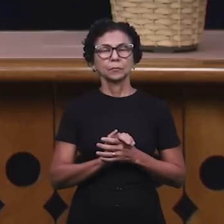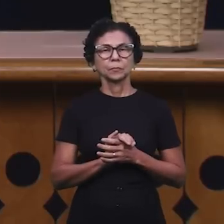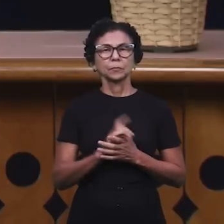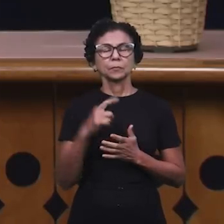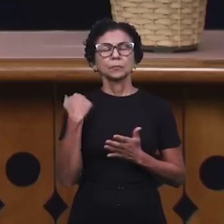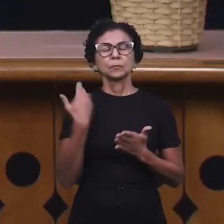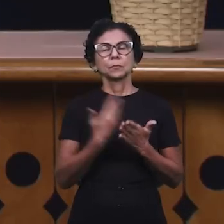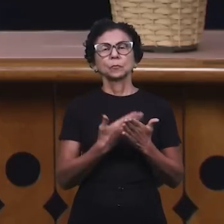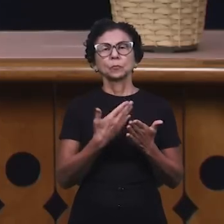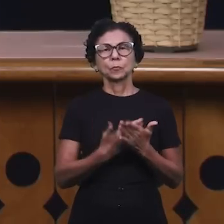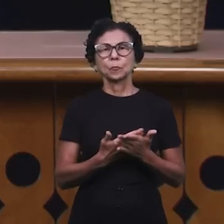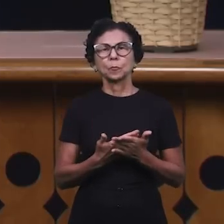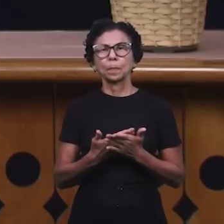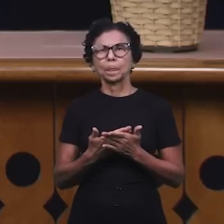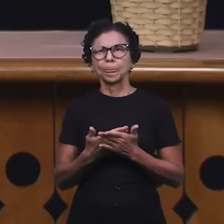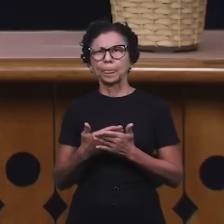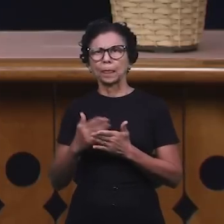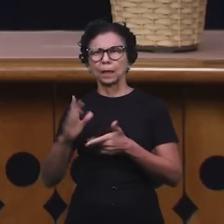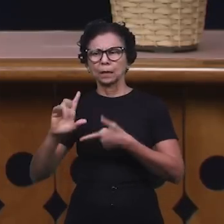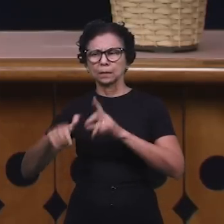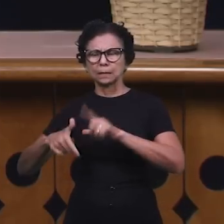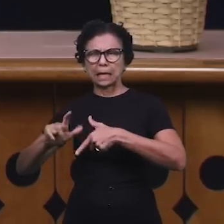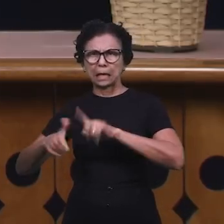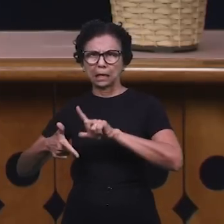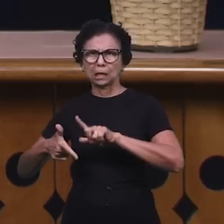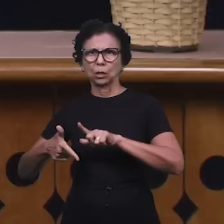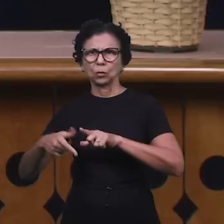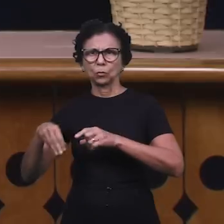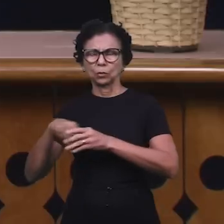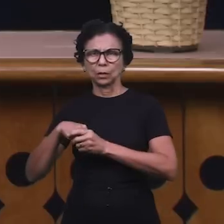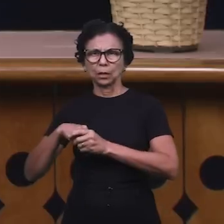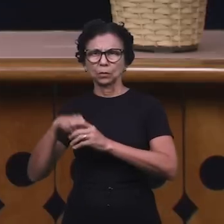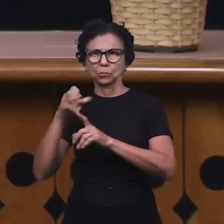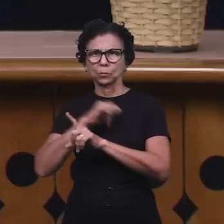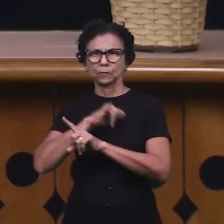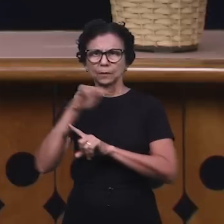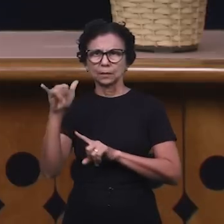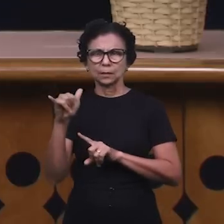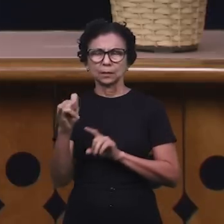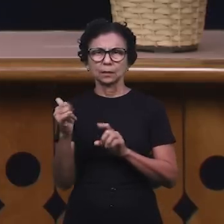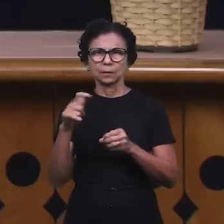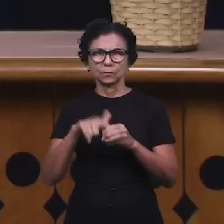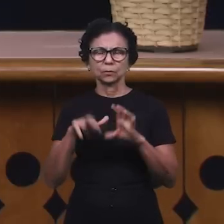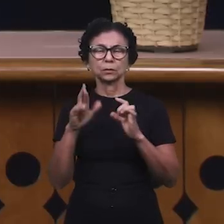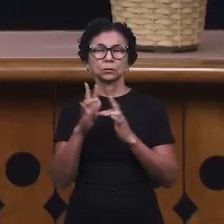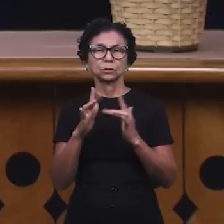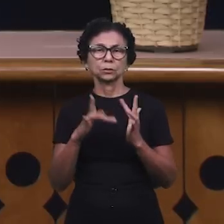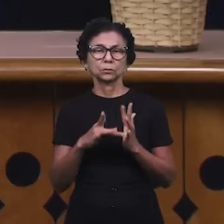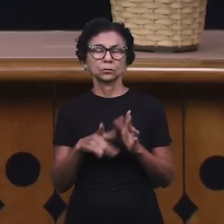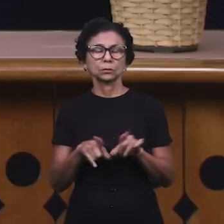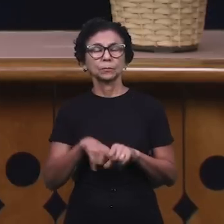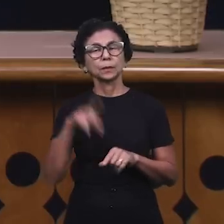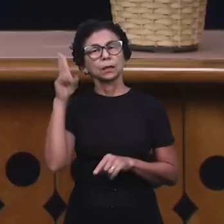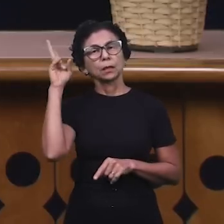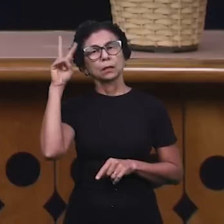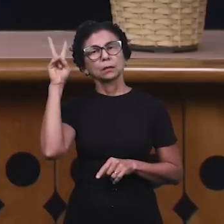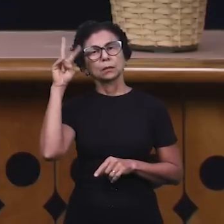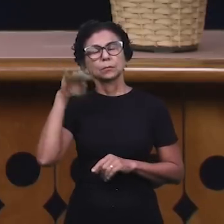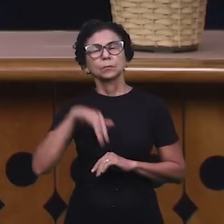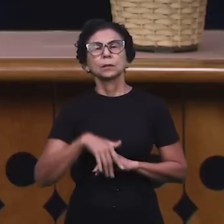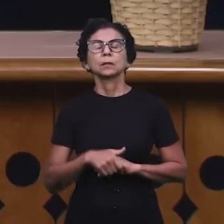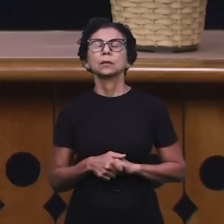porque Israel contém profecias a respeito da volta de Jesus. Lembramos aqui, assim